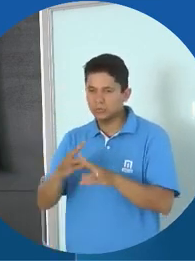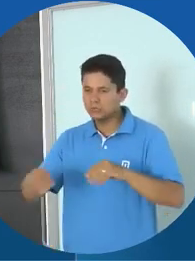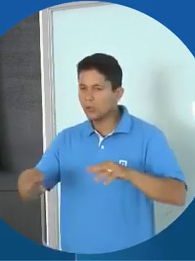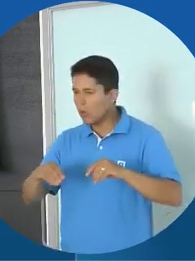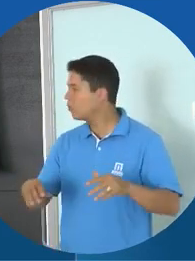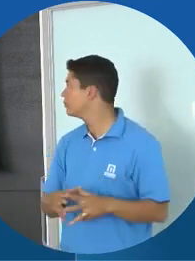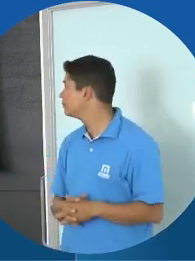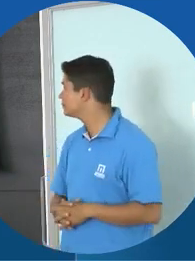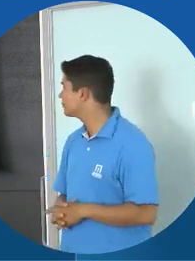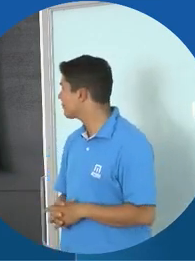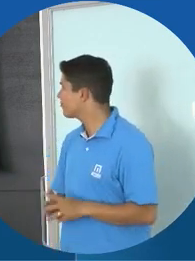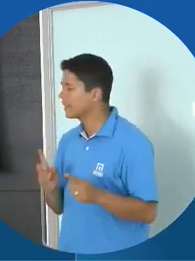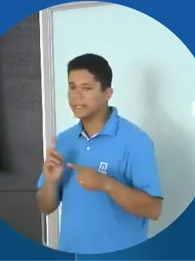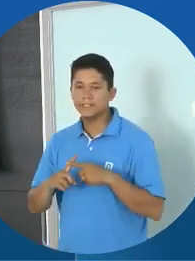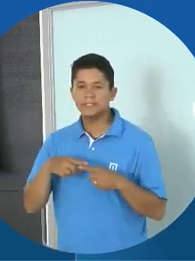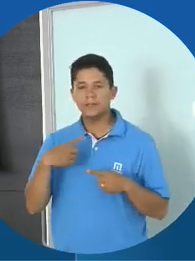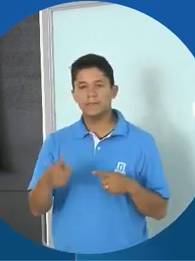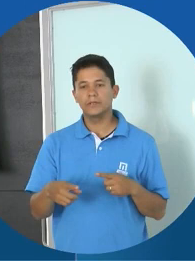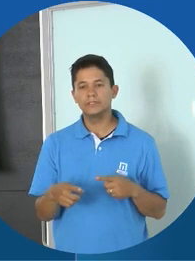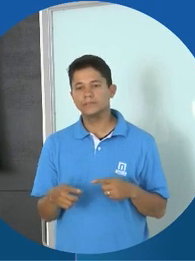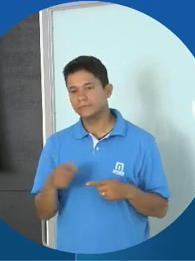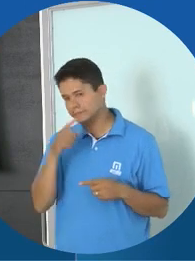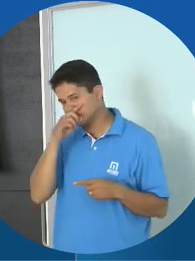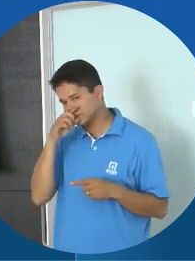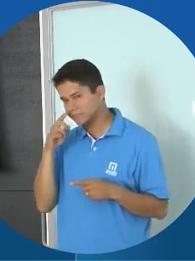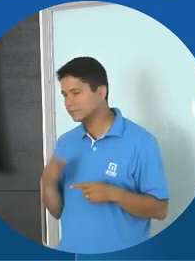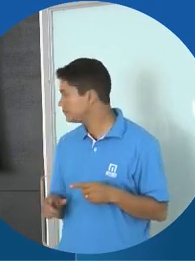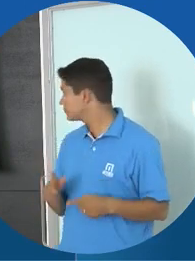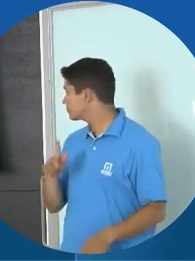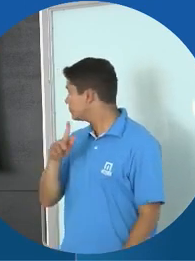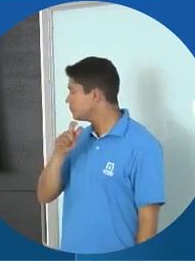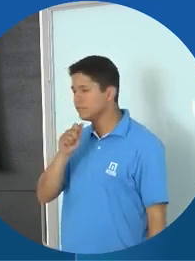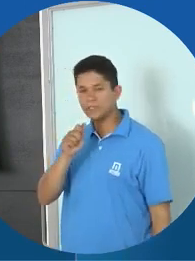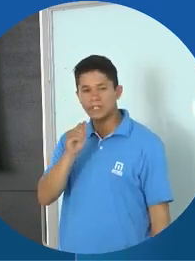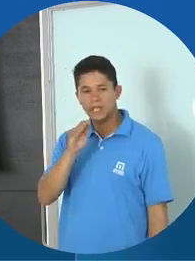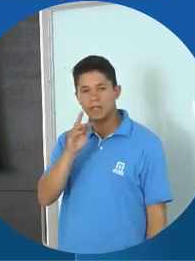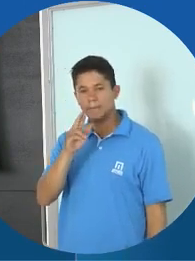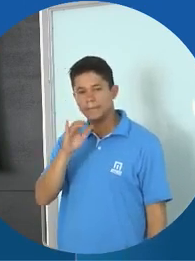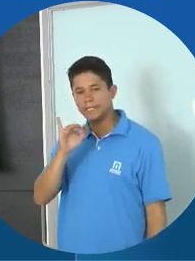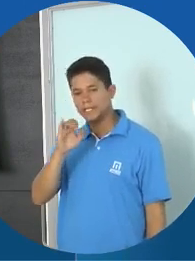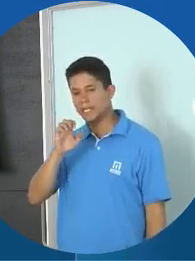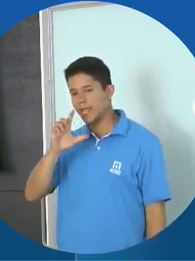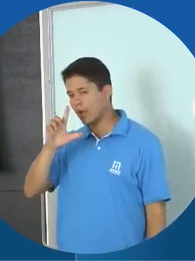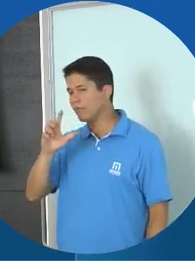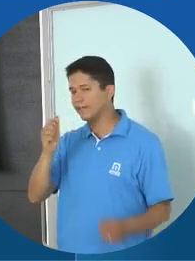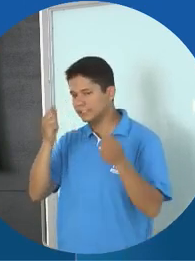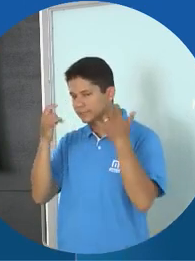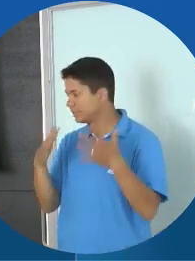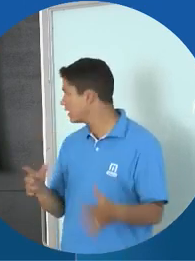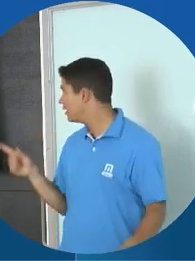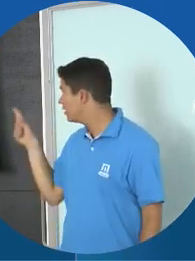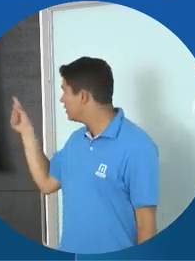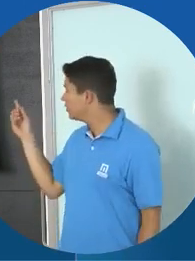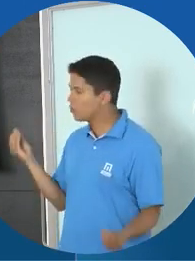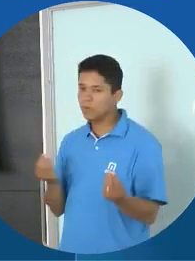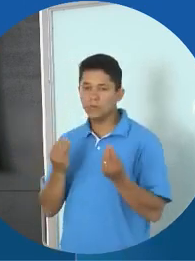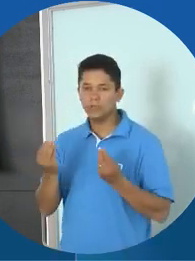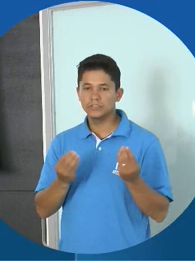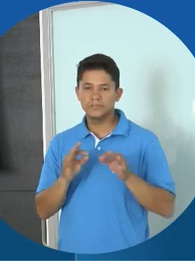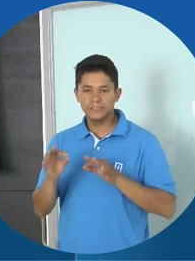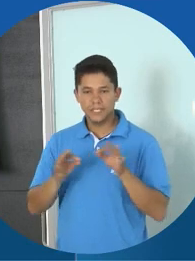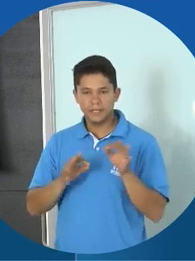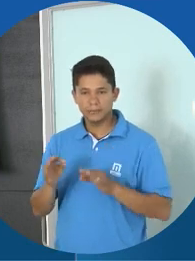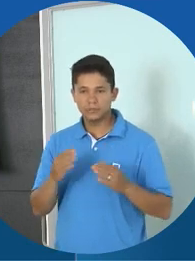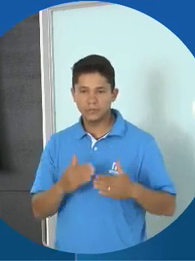grande fábrica de produtos industriais que começou a recalcar um dos pilares, então nós fizemos esse procedimento, mas aqui a gente não fez